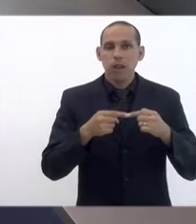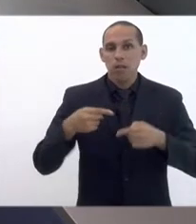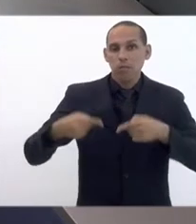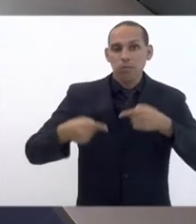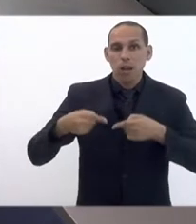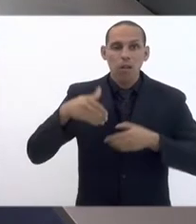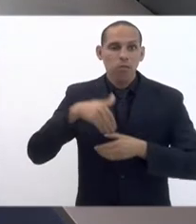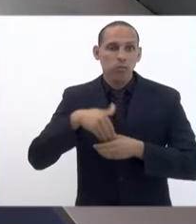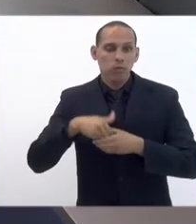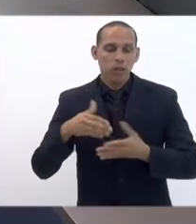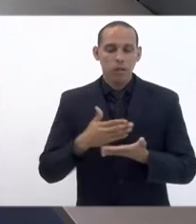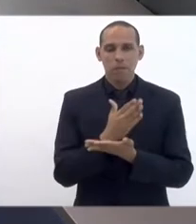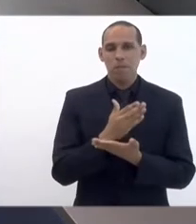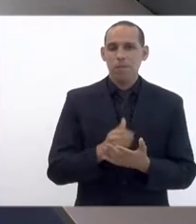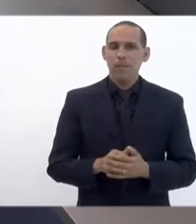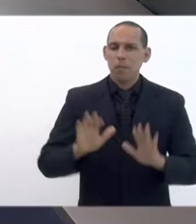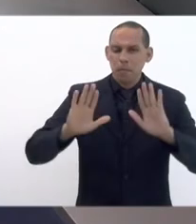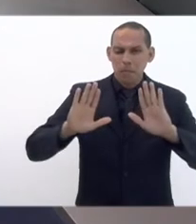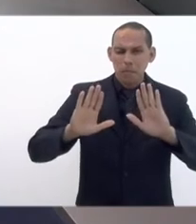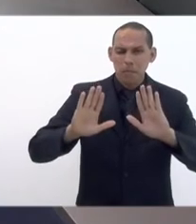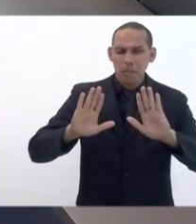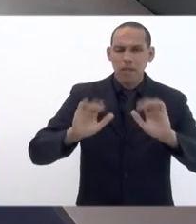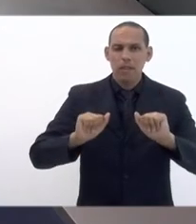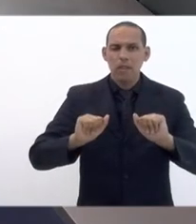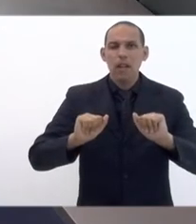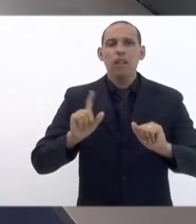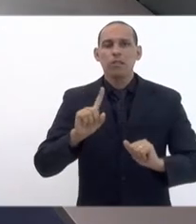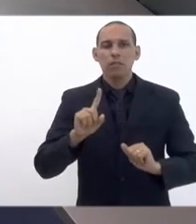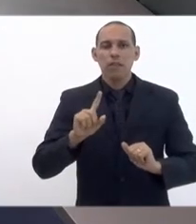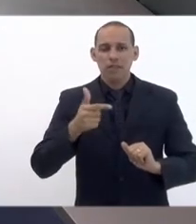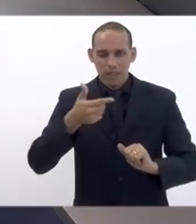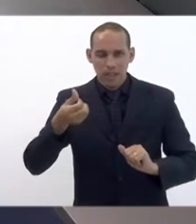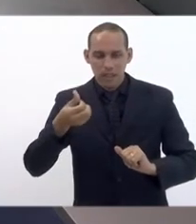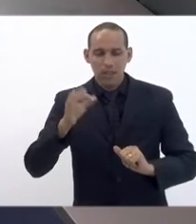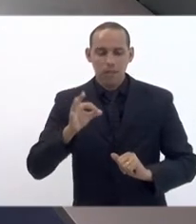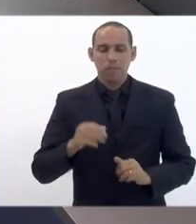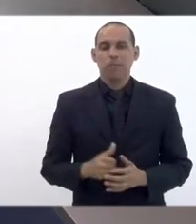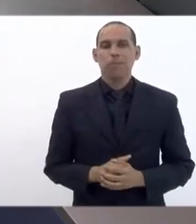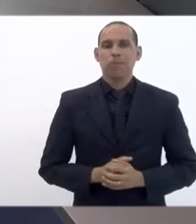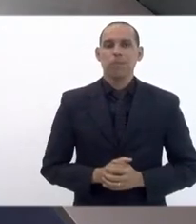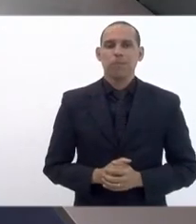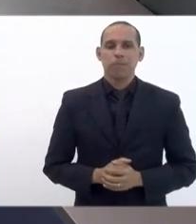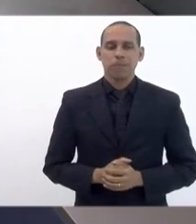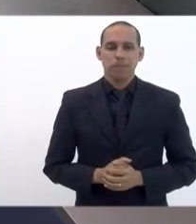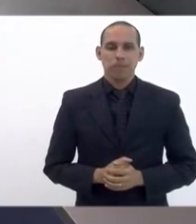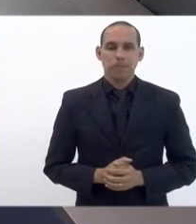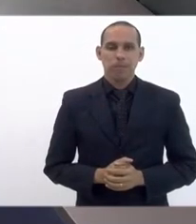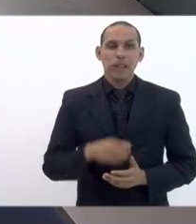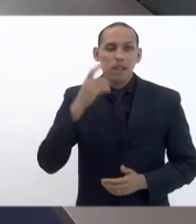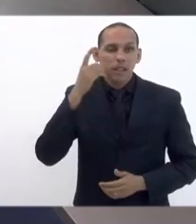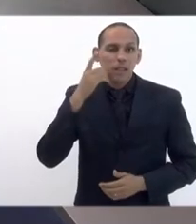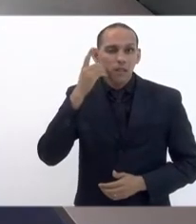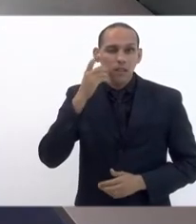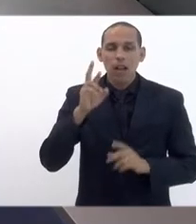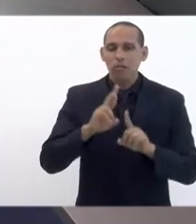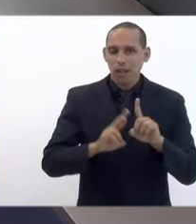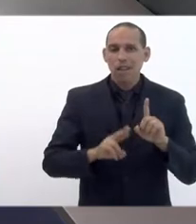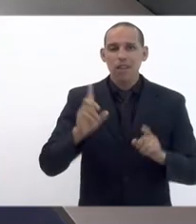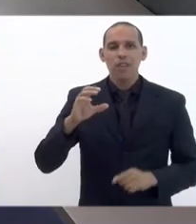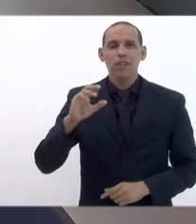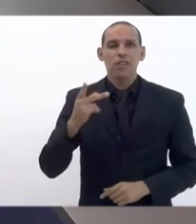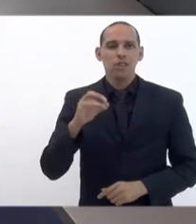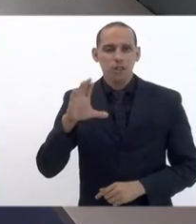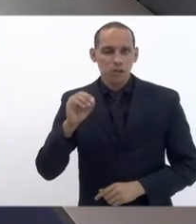votação, aprovado. O 26. 26, né? 26. Deputado, relator, deputado Chico